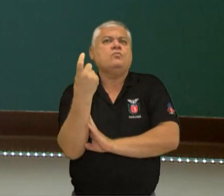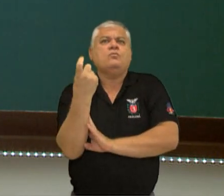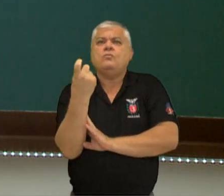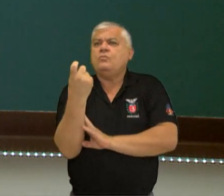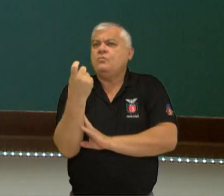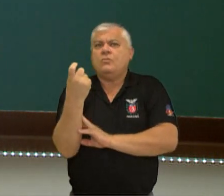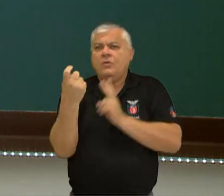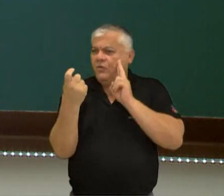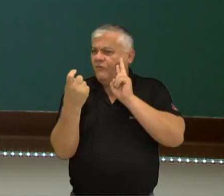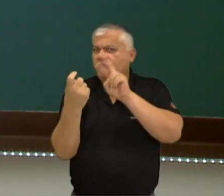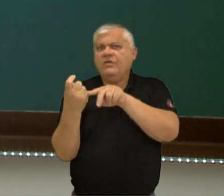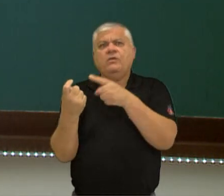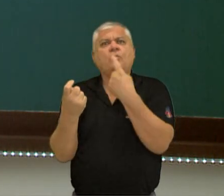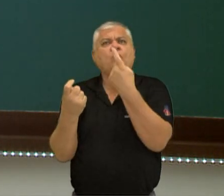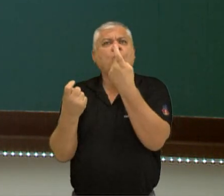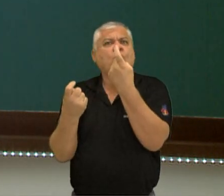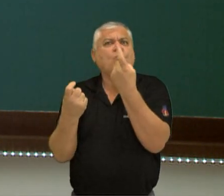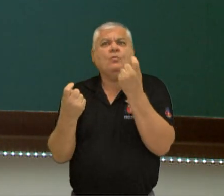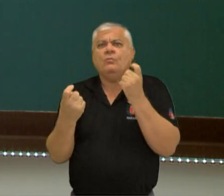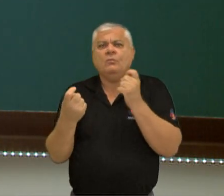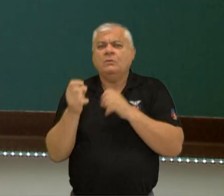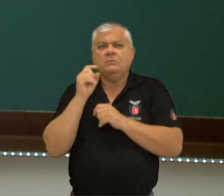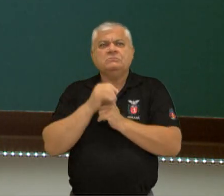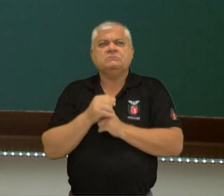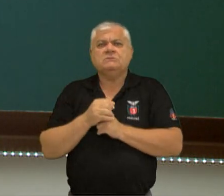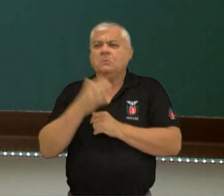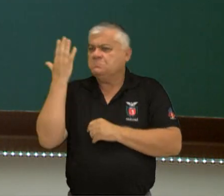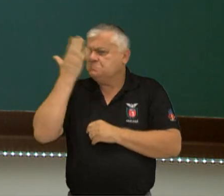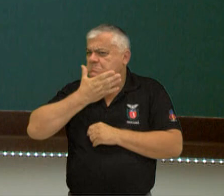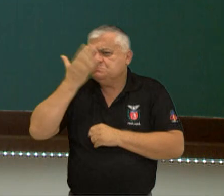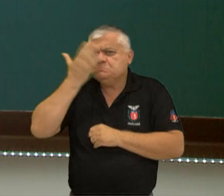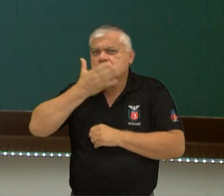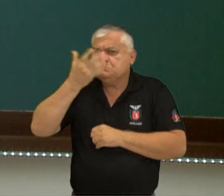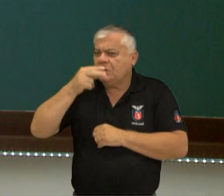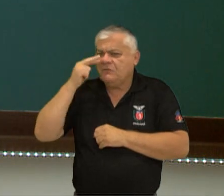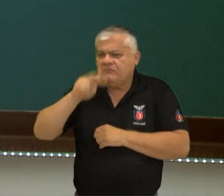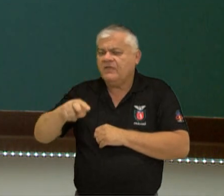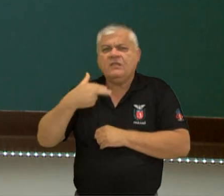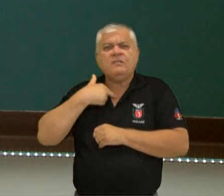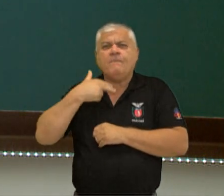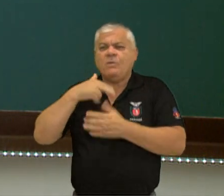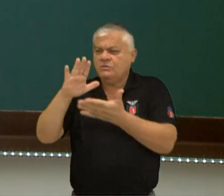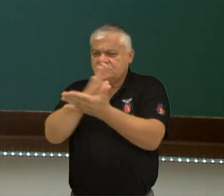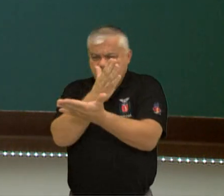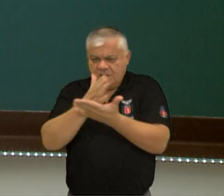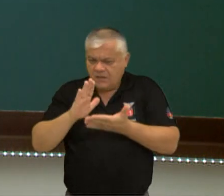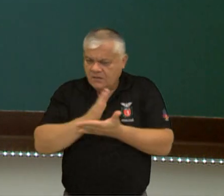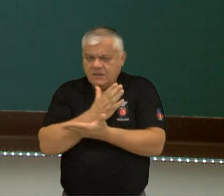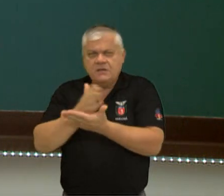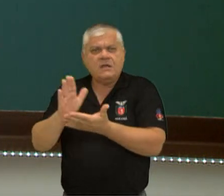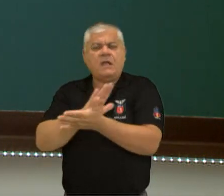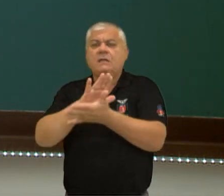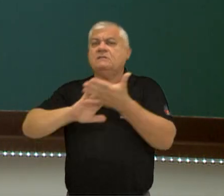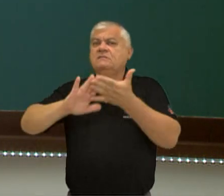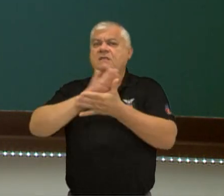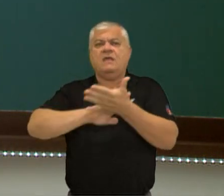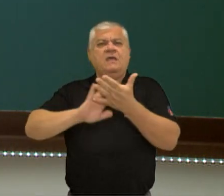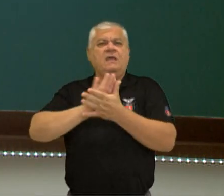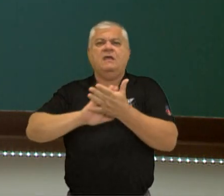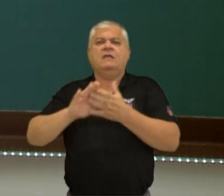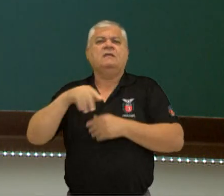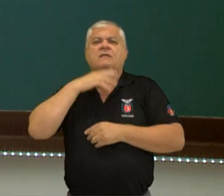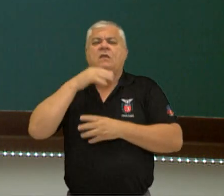seja, partículas menores que 1 nanômetro, que não podem ser separadas por nenhum tipo de ação mecânica. Não adianta